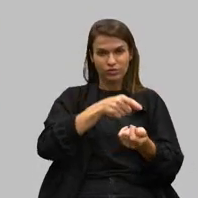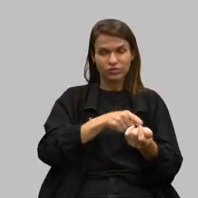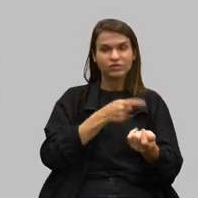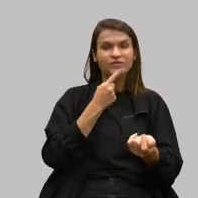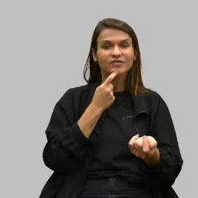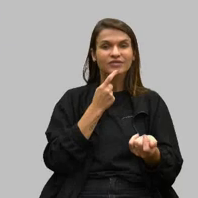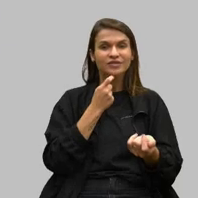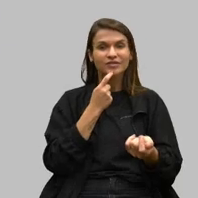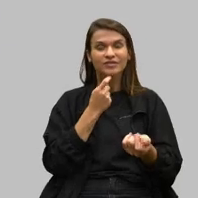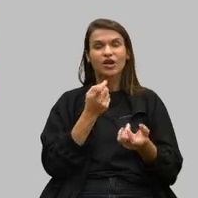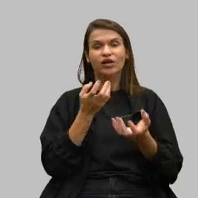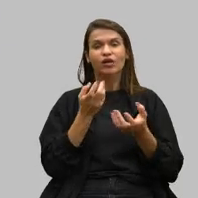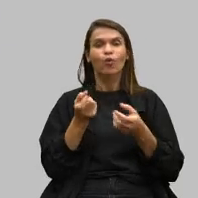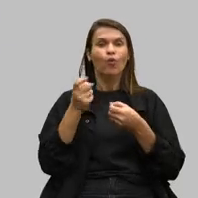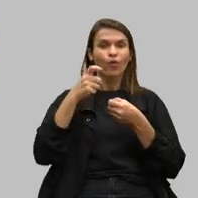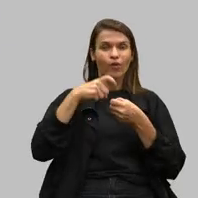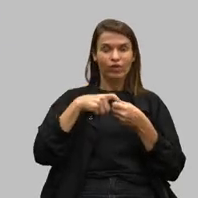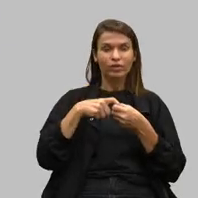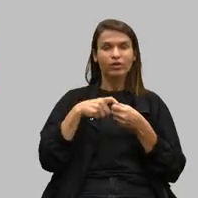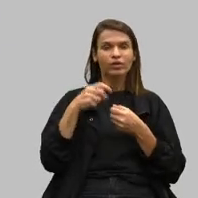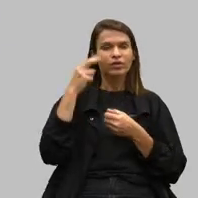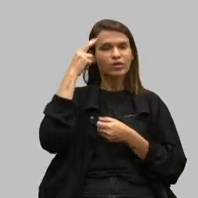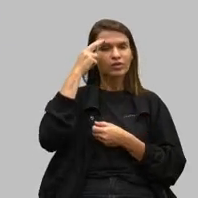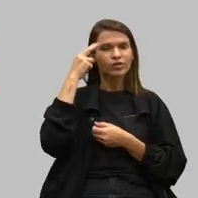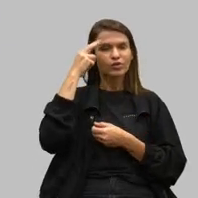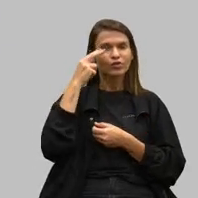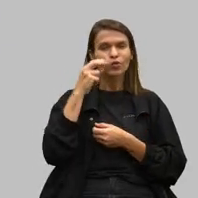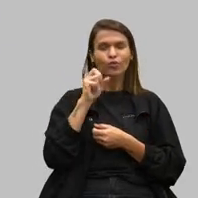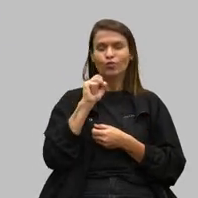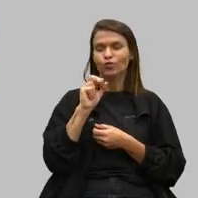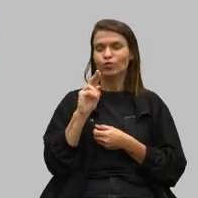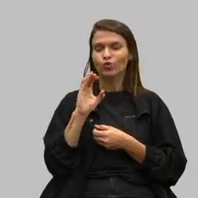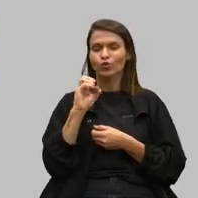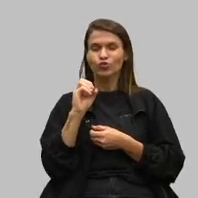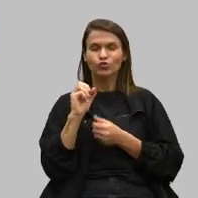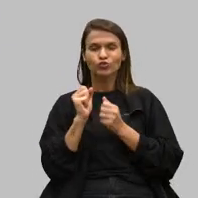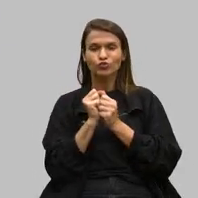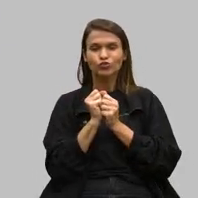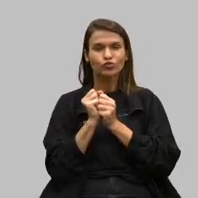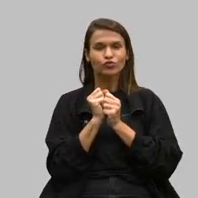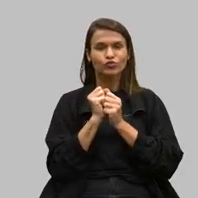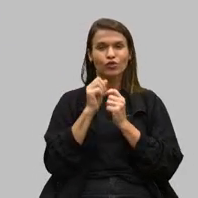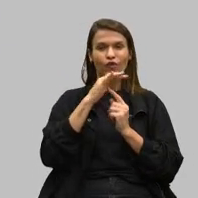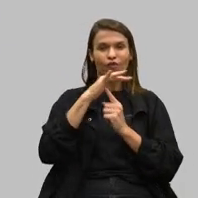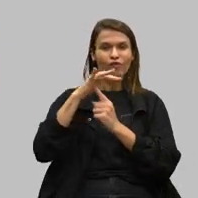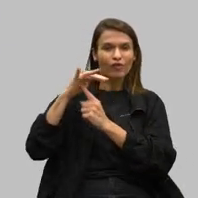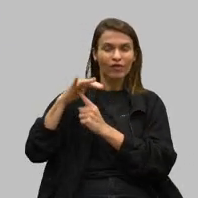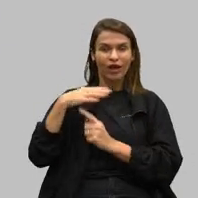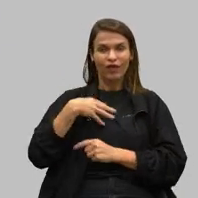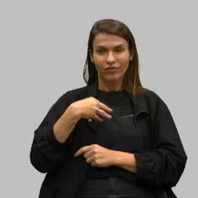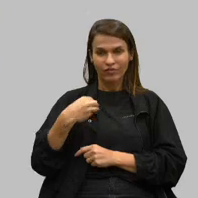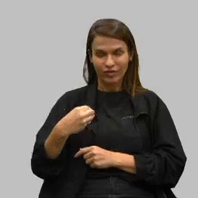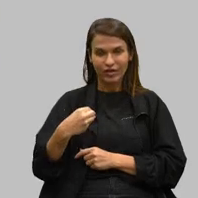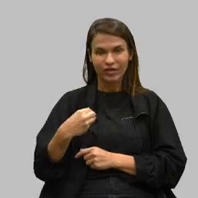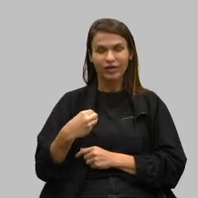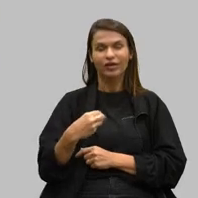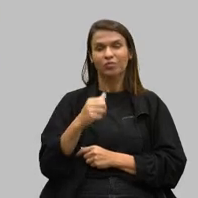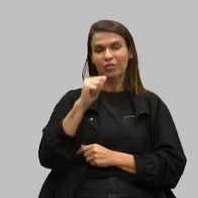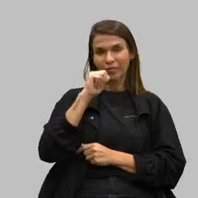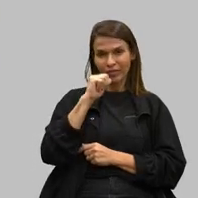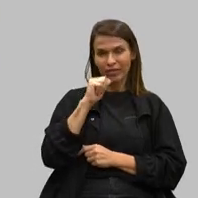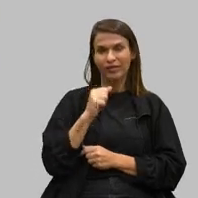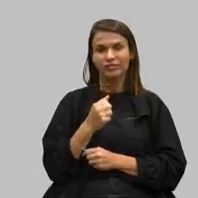falou que ele ia voltar a realizar um sonho dele, que é tomar um suco na feira com a filha, porque ele fazia terça, quinta e sábado. Então, a gente está